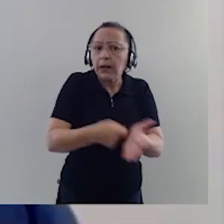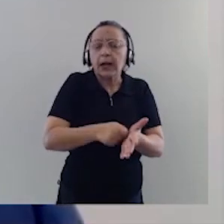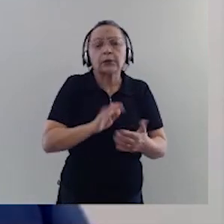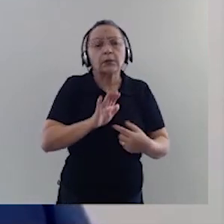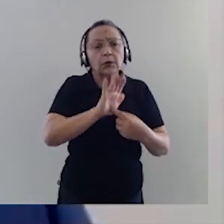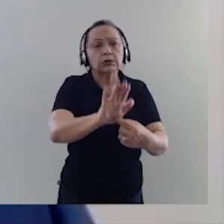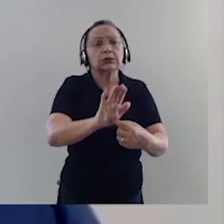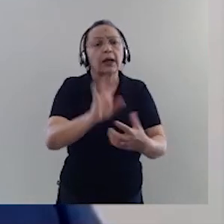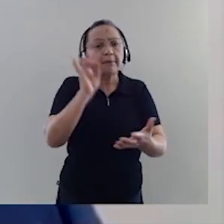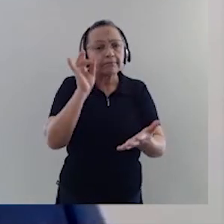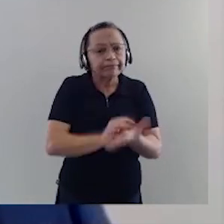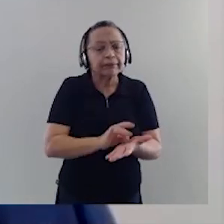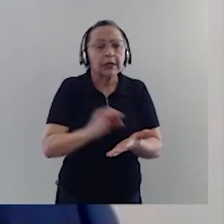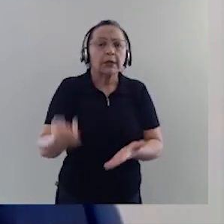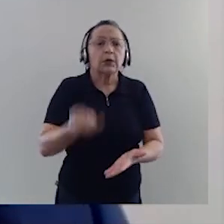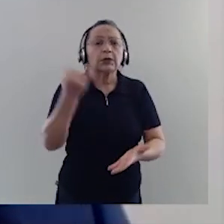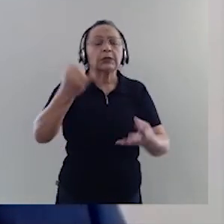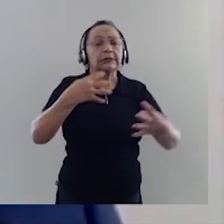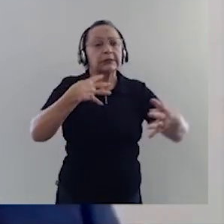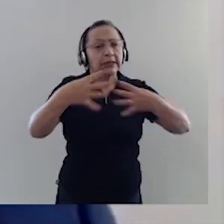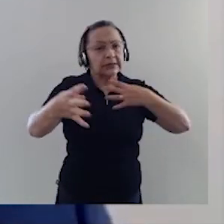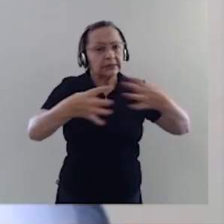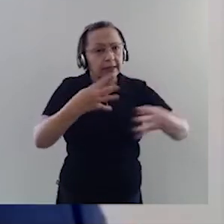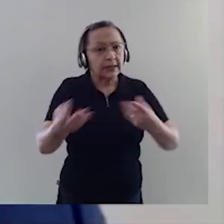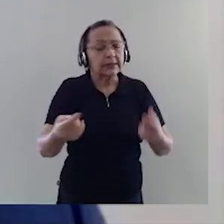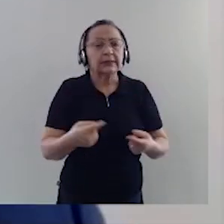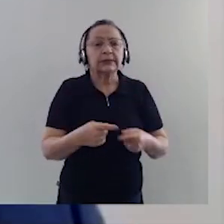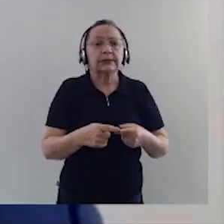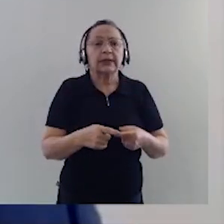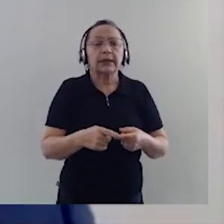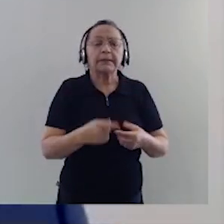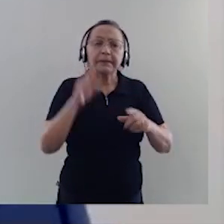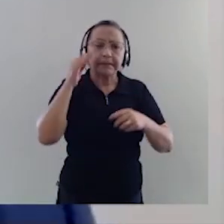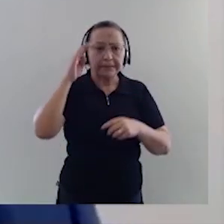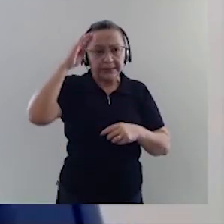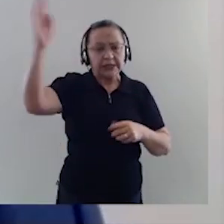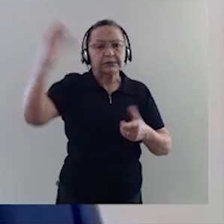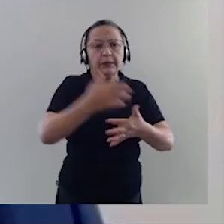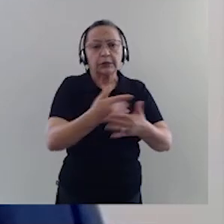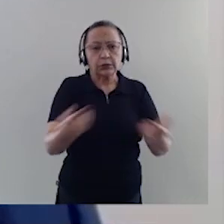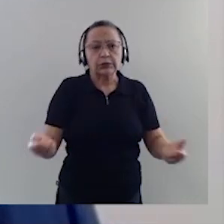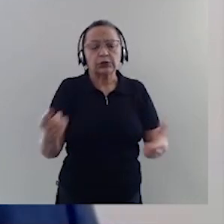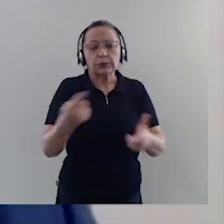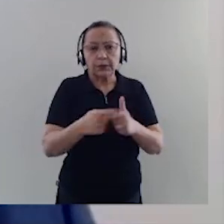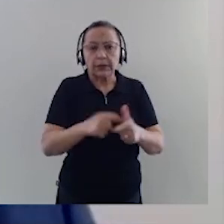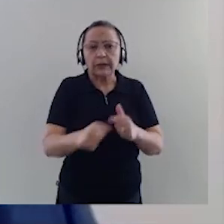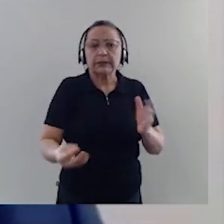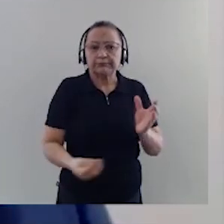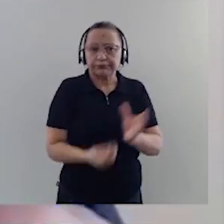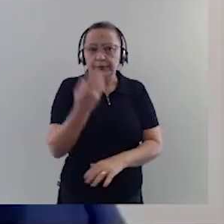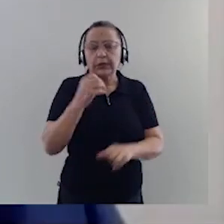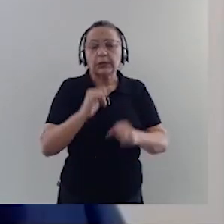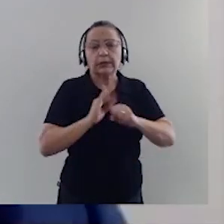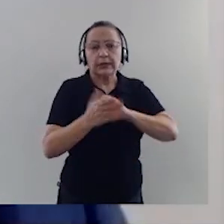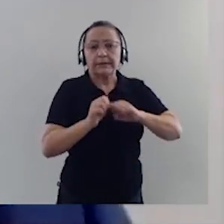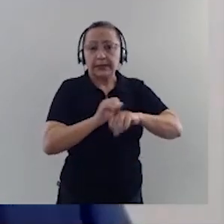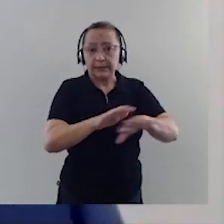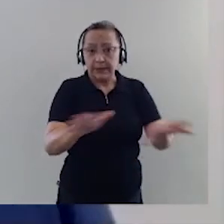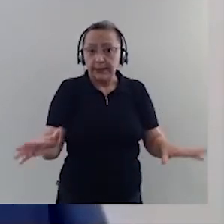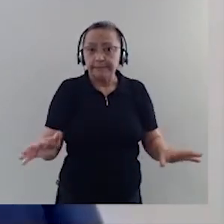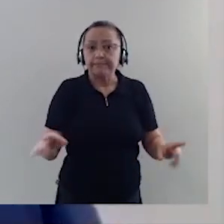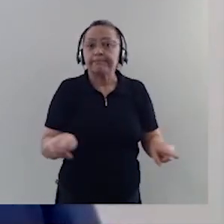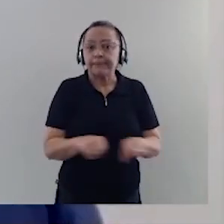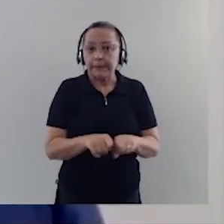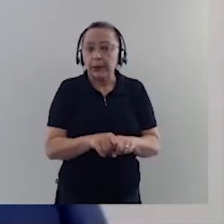fatos importantes em consequência dos impactos sofridos pela pandemia. Sem